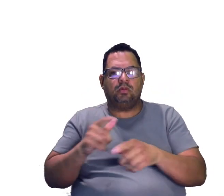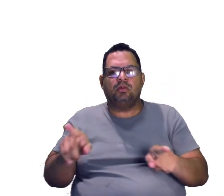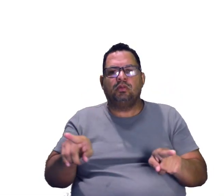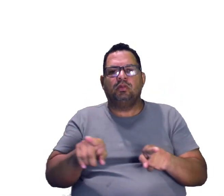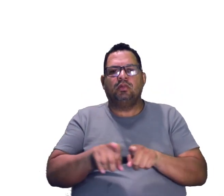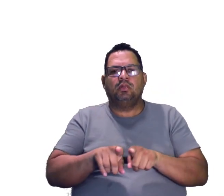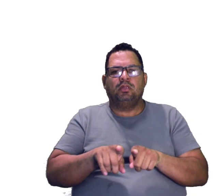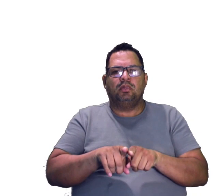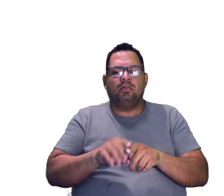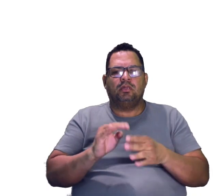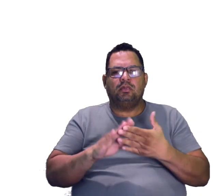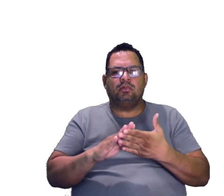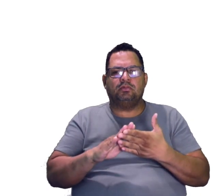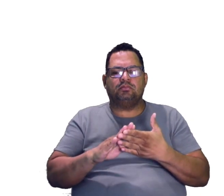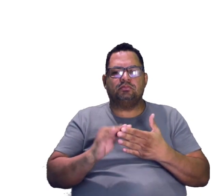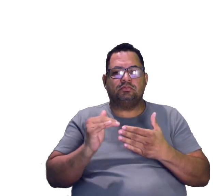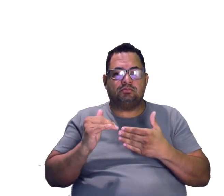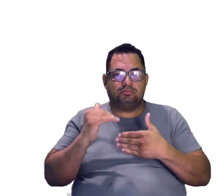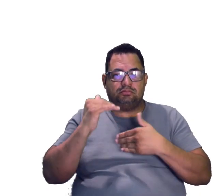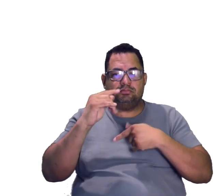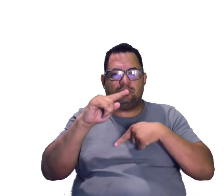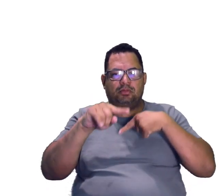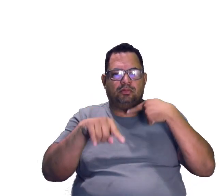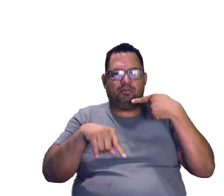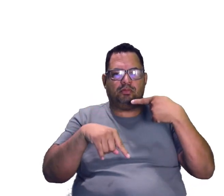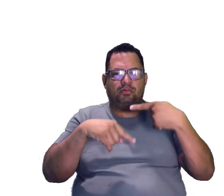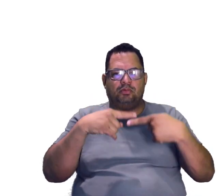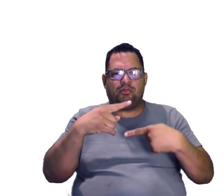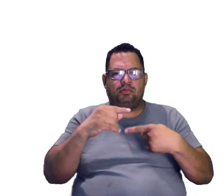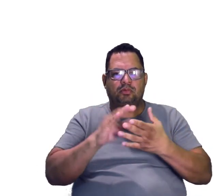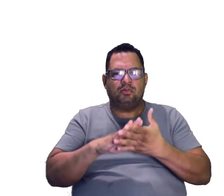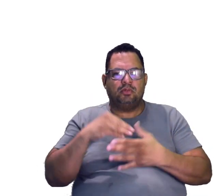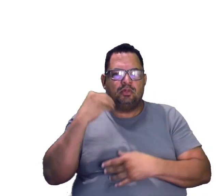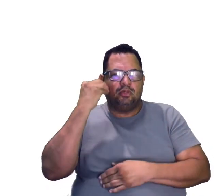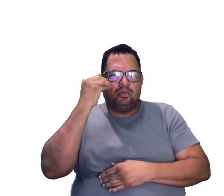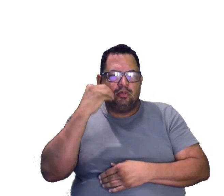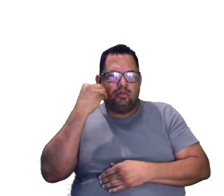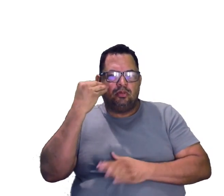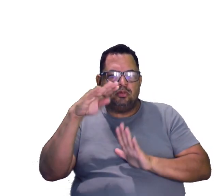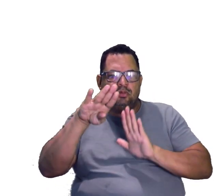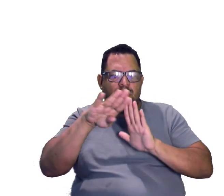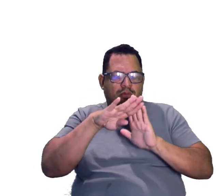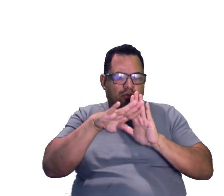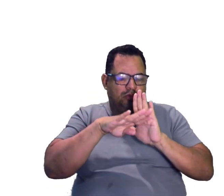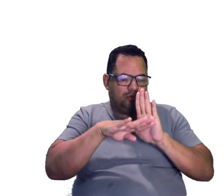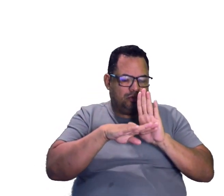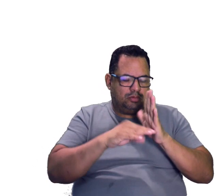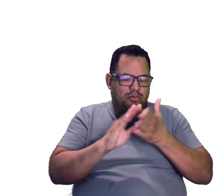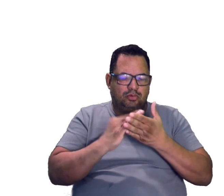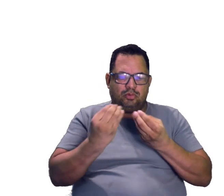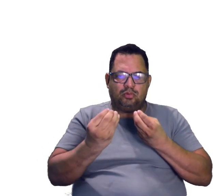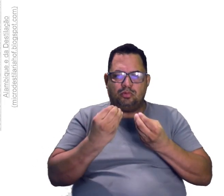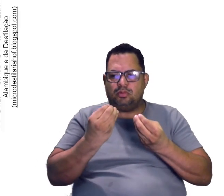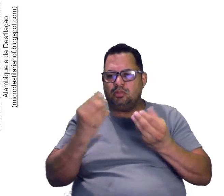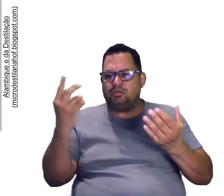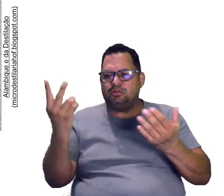aí, a partir do tempo, com esses experimentos, eles iam descrevendo as suas descobertas.